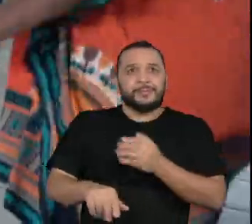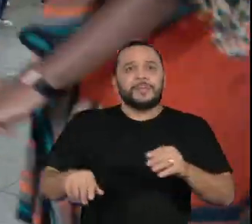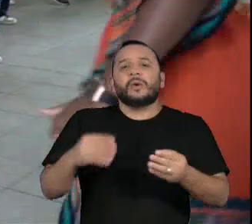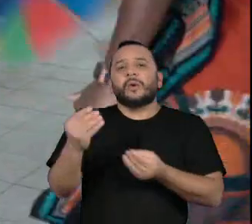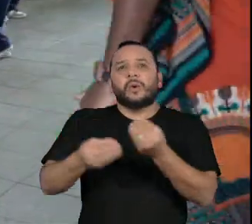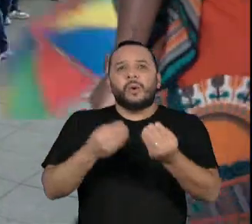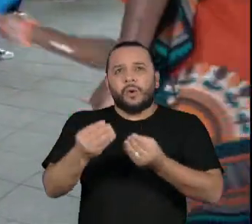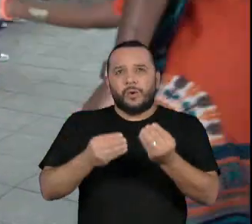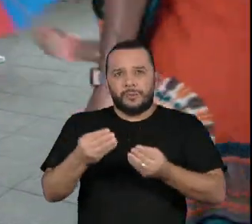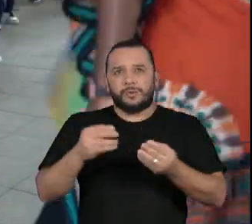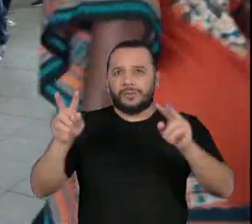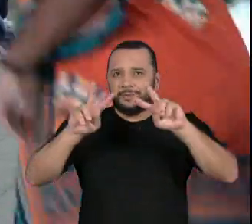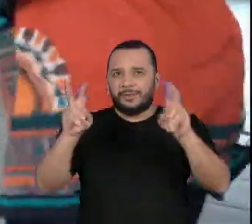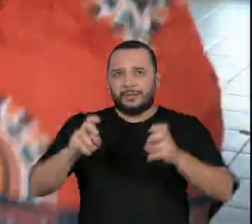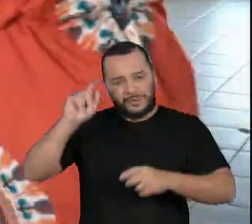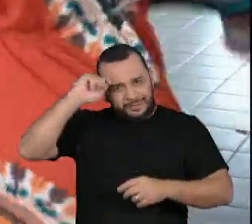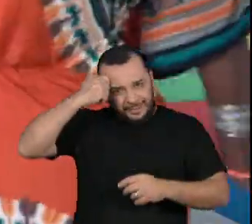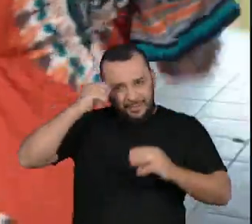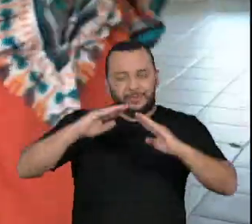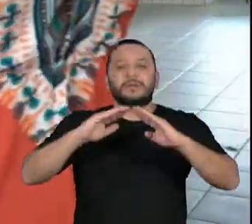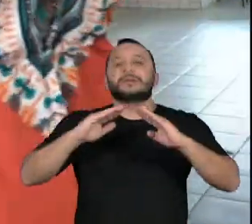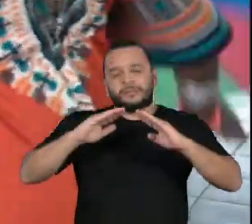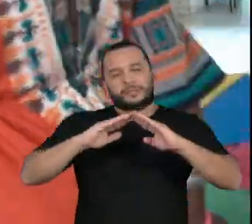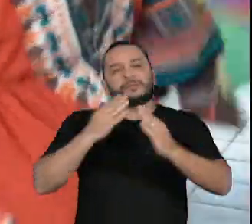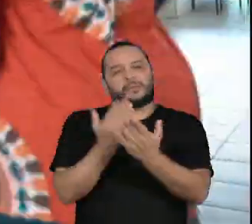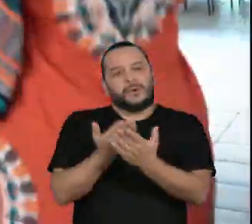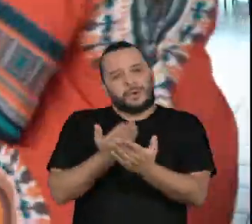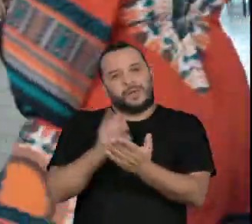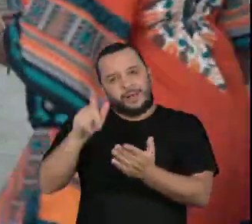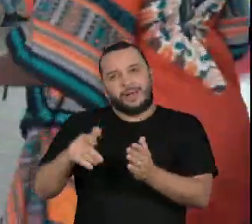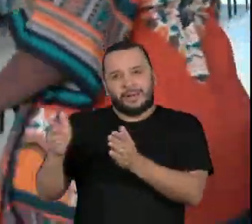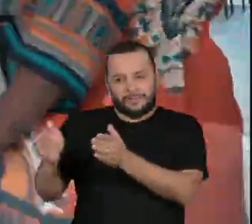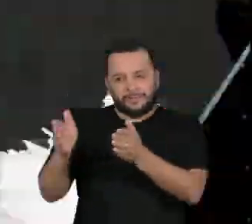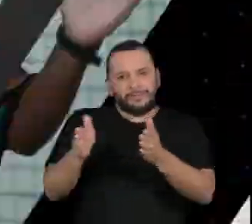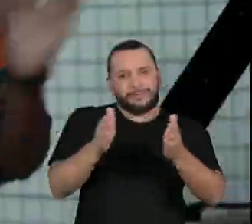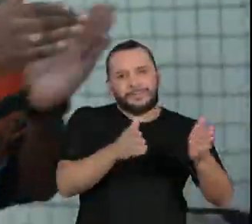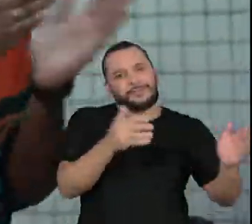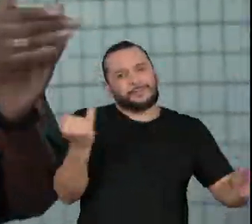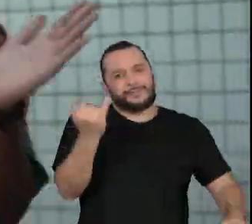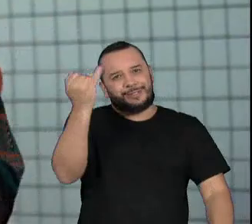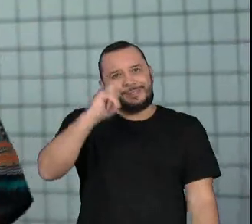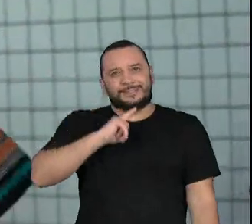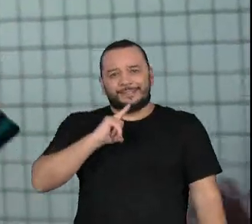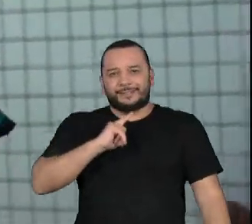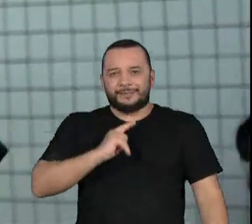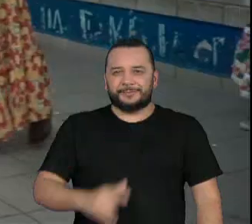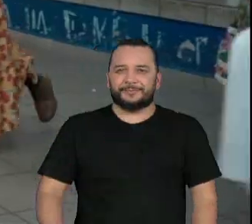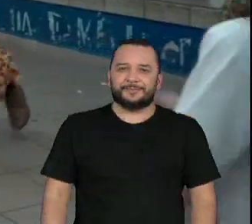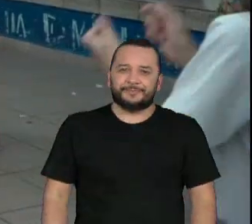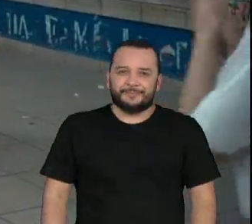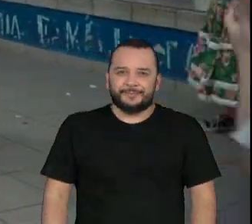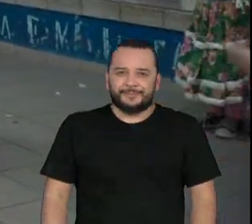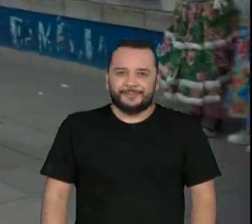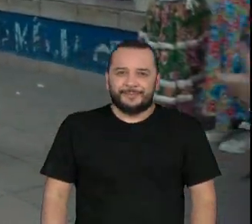antirracista, da temática negra na escola, ela é um processo, então nossa escola está nesse processo. Eu chorei!